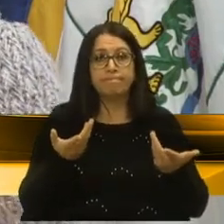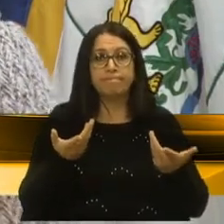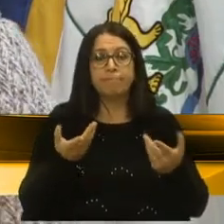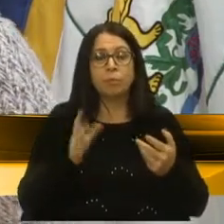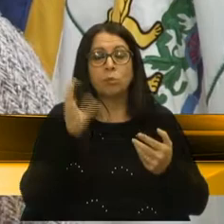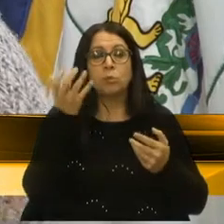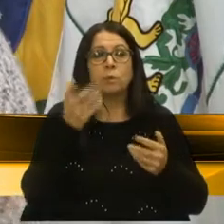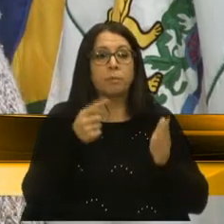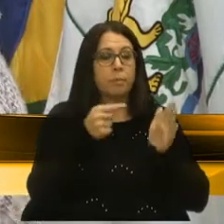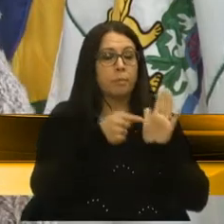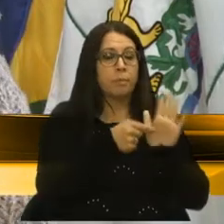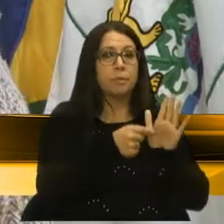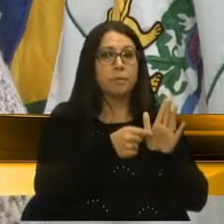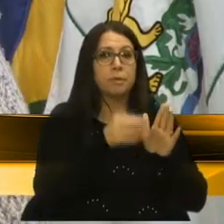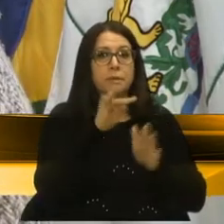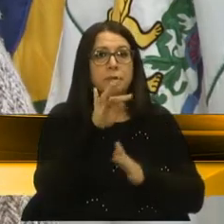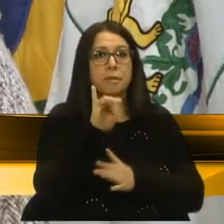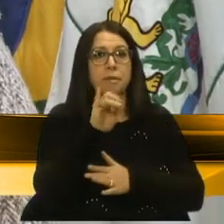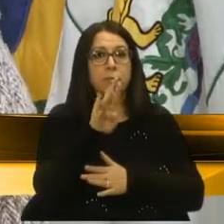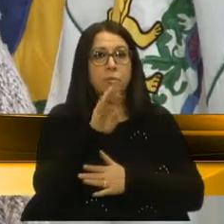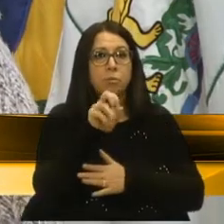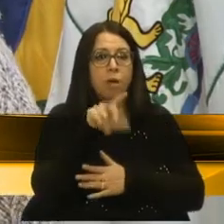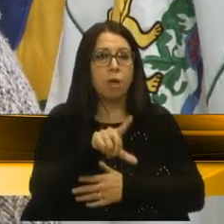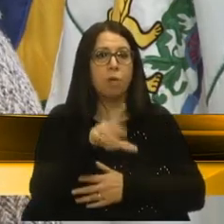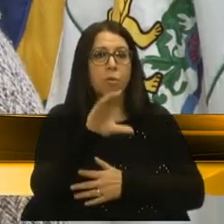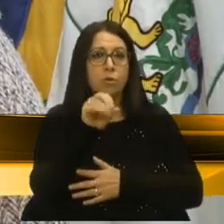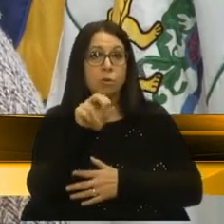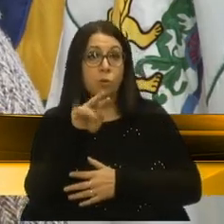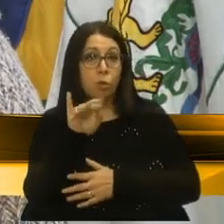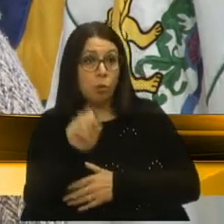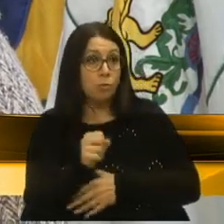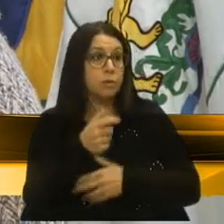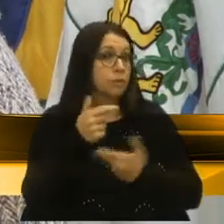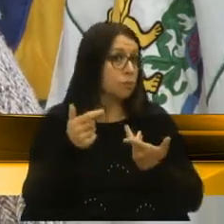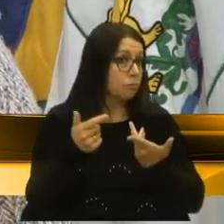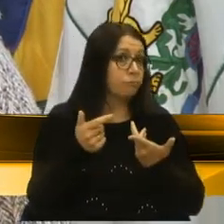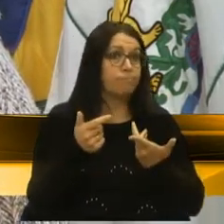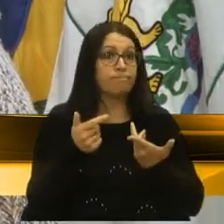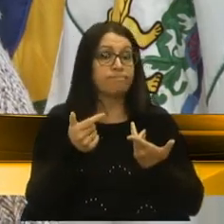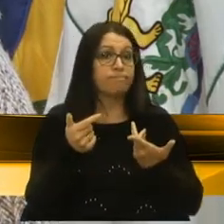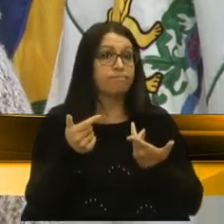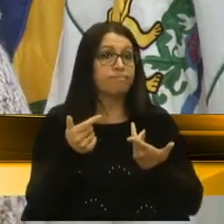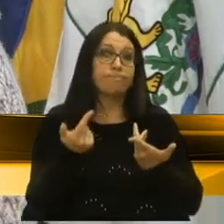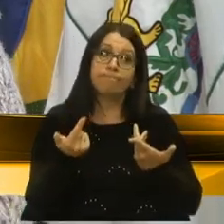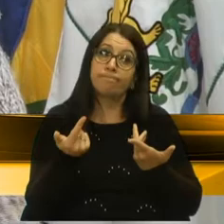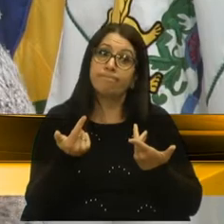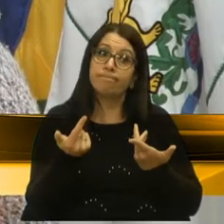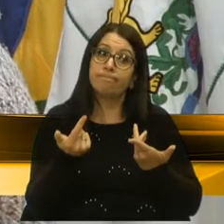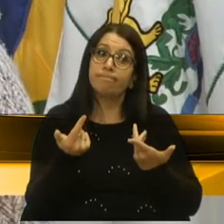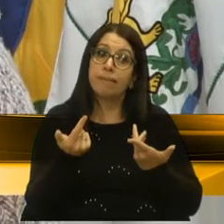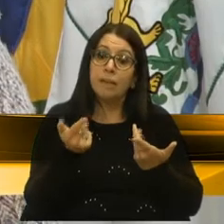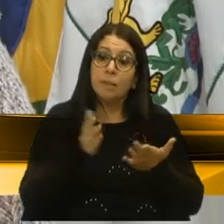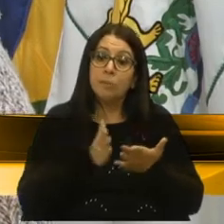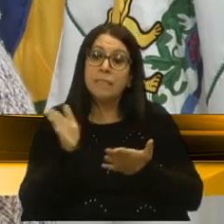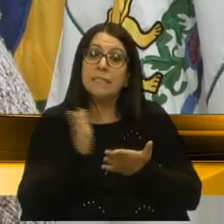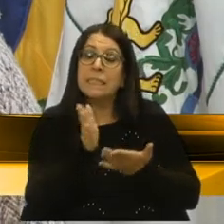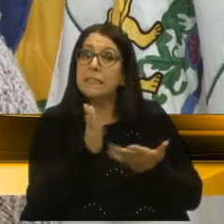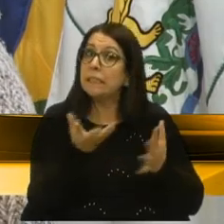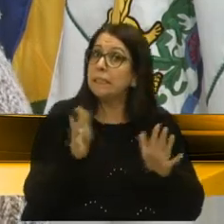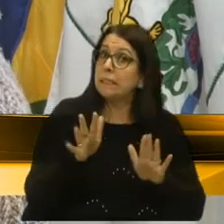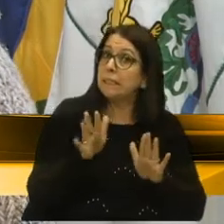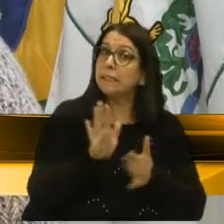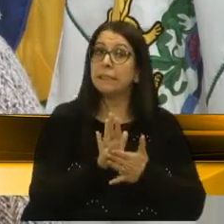em apontamento, Tribunal de Contas, porque é algo, eu diria que é uma saída